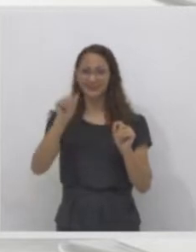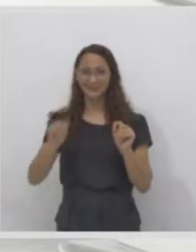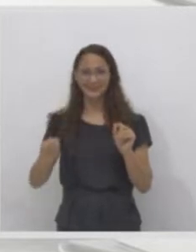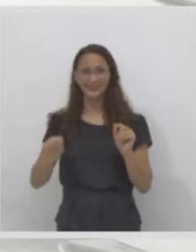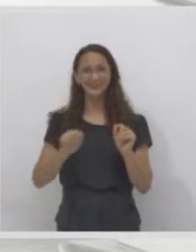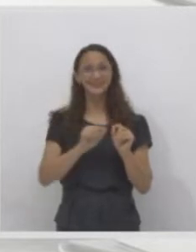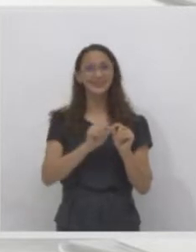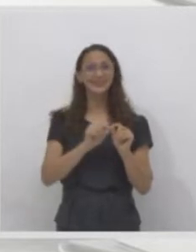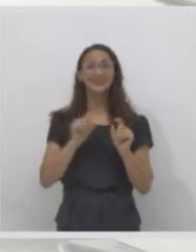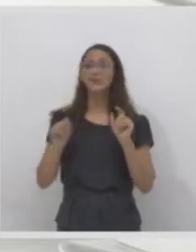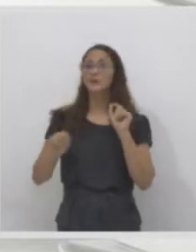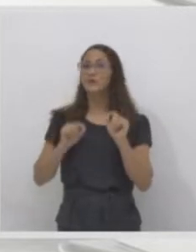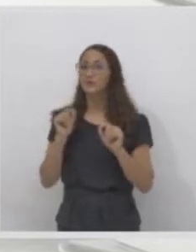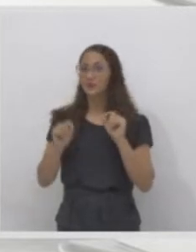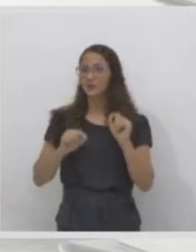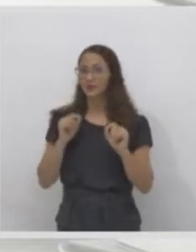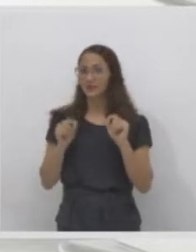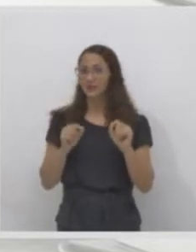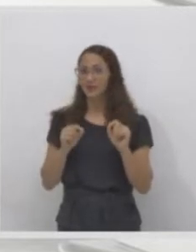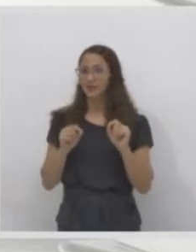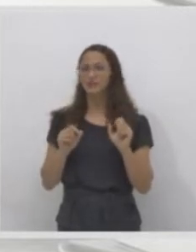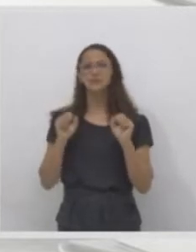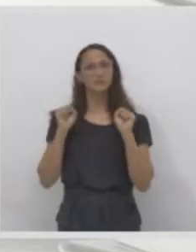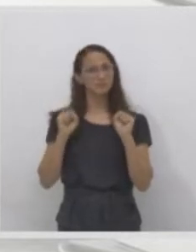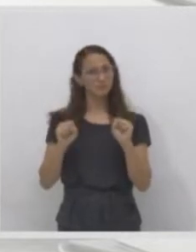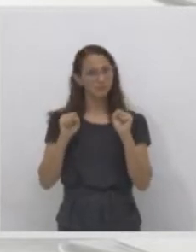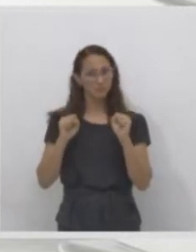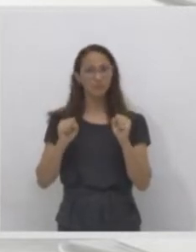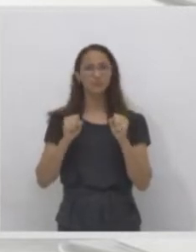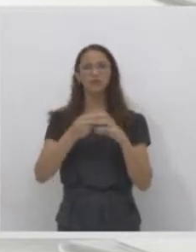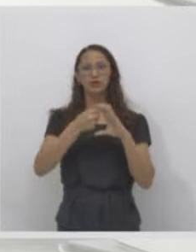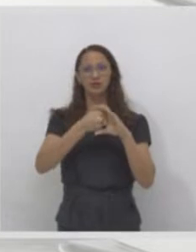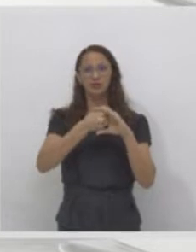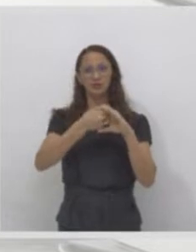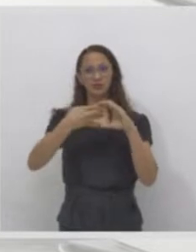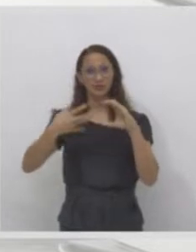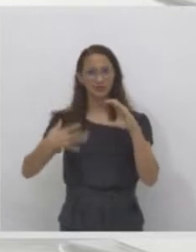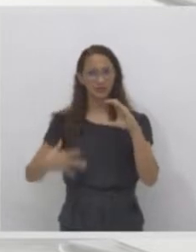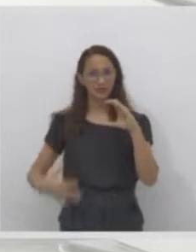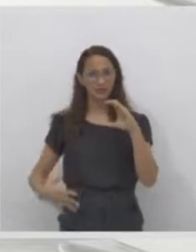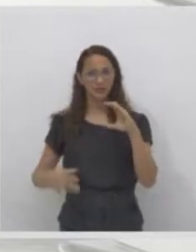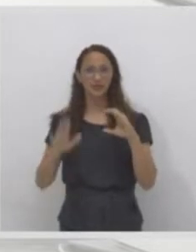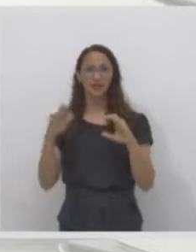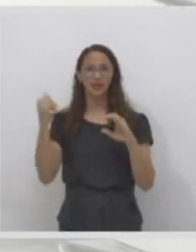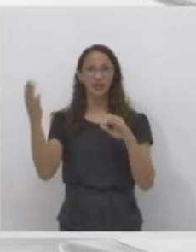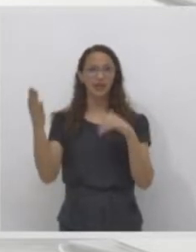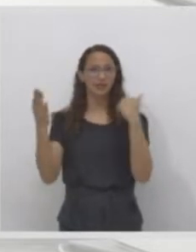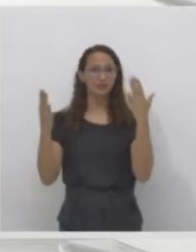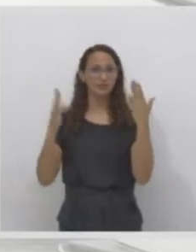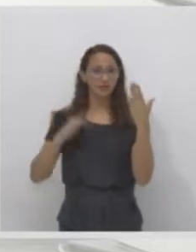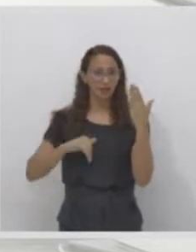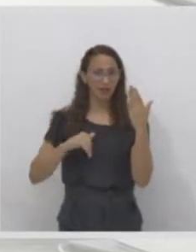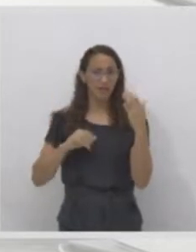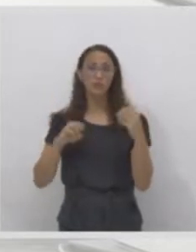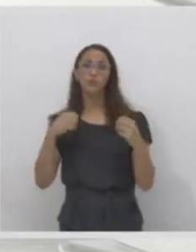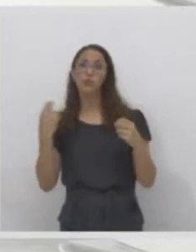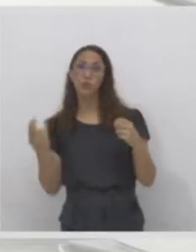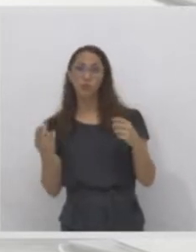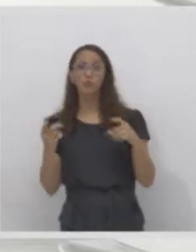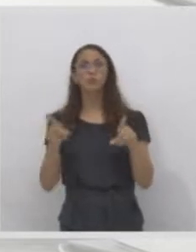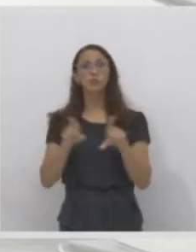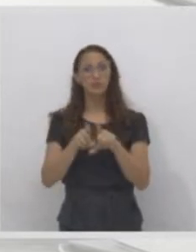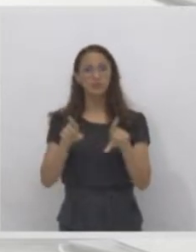vocês que esses triângulos eles podem ser classificados quanto aos lados e quanto aos